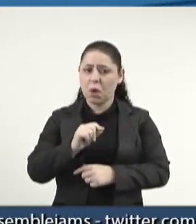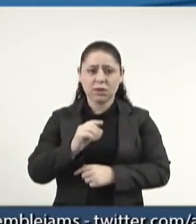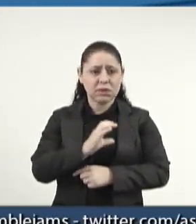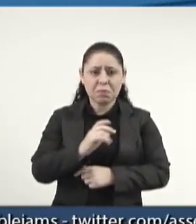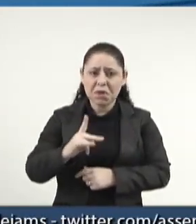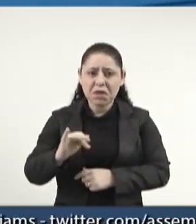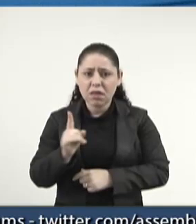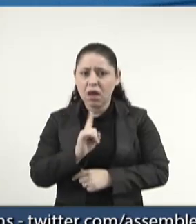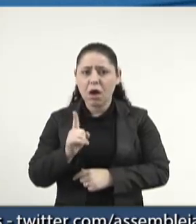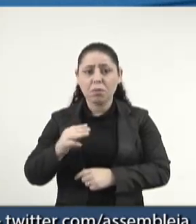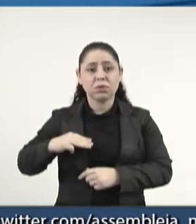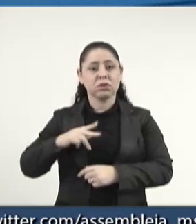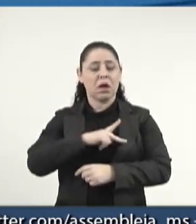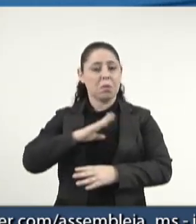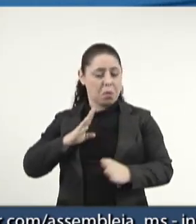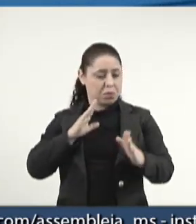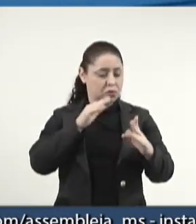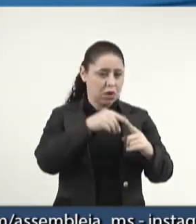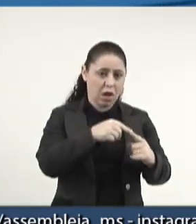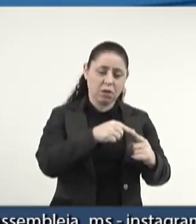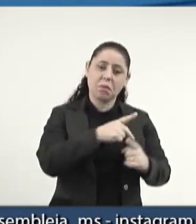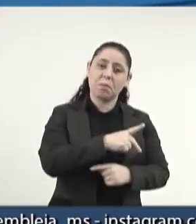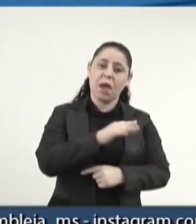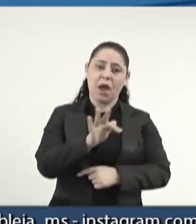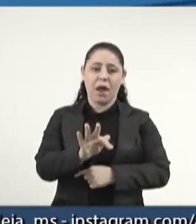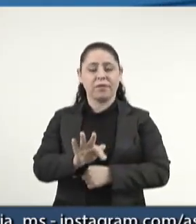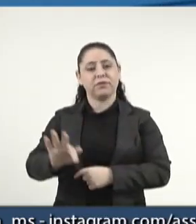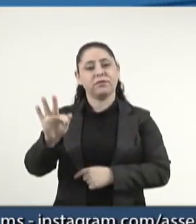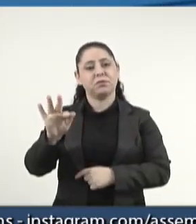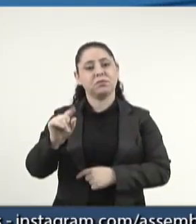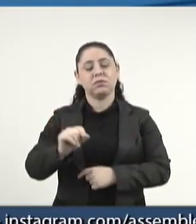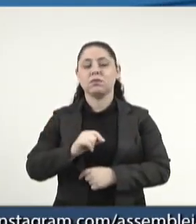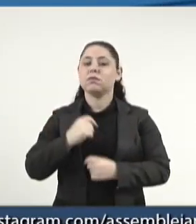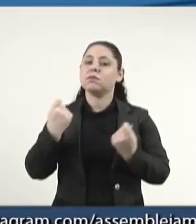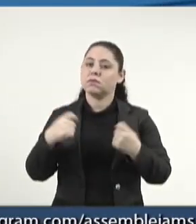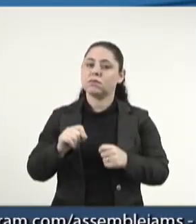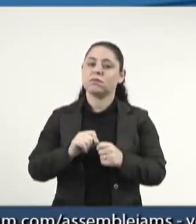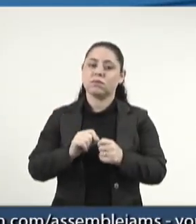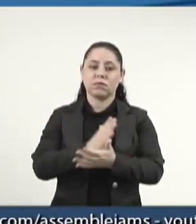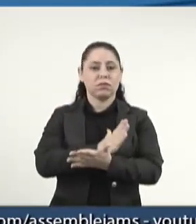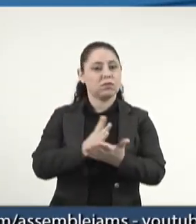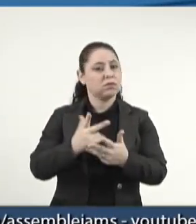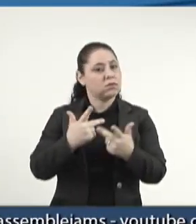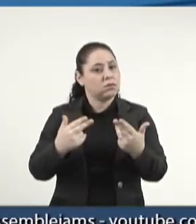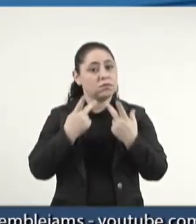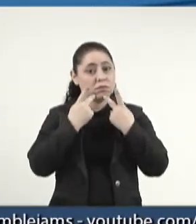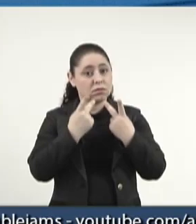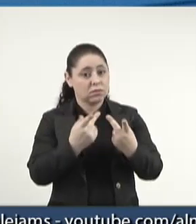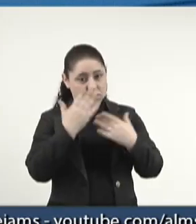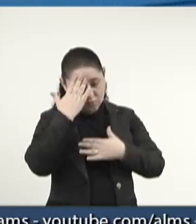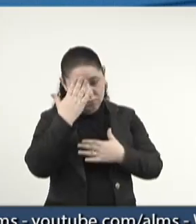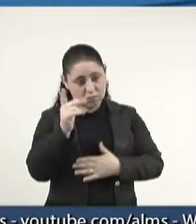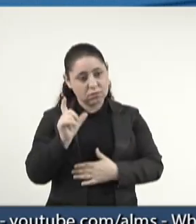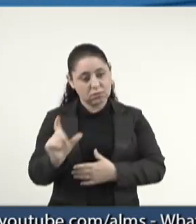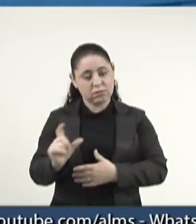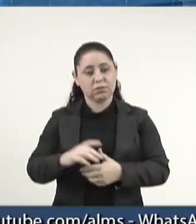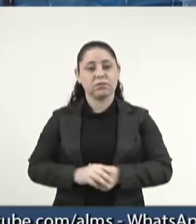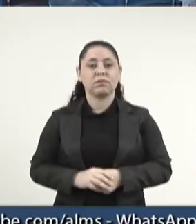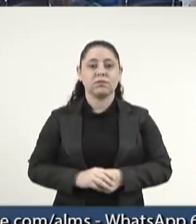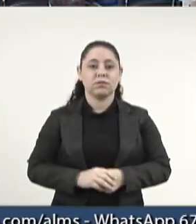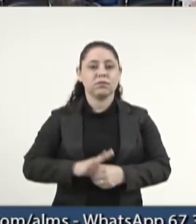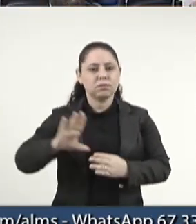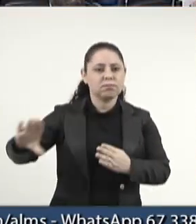acho que o caminho é o Ministério Público, a Polícia Federal, acho que tem que tomar uma certa providência no que Vossa Excelência está falando. Muito obrigado pela parte.